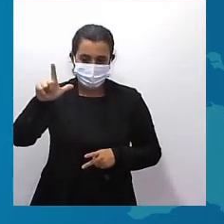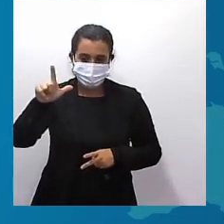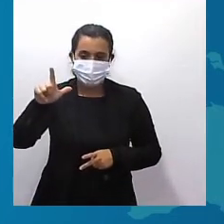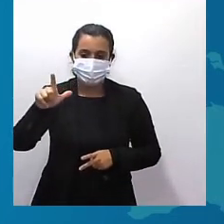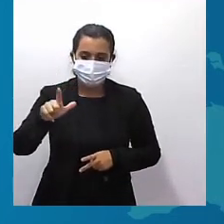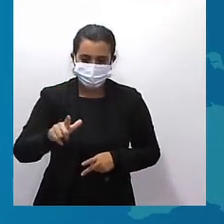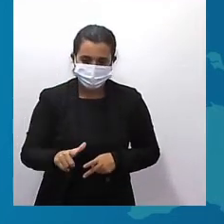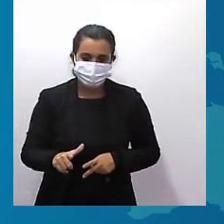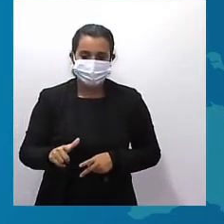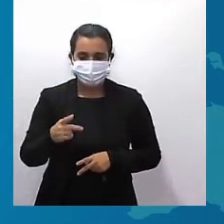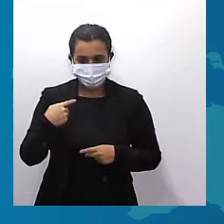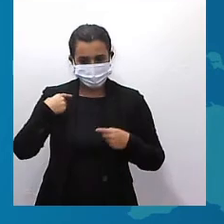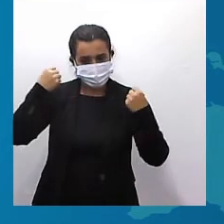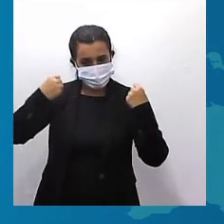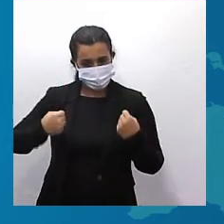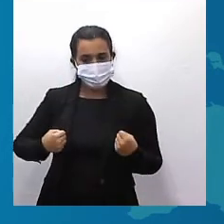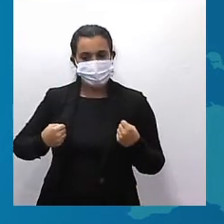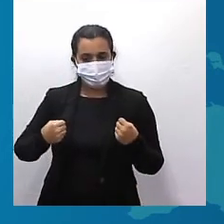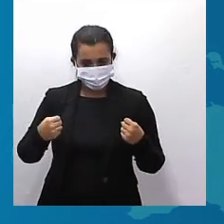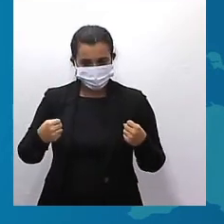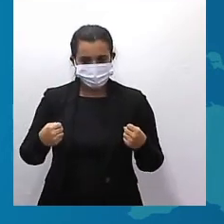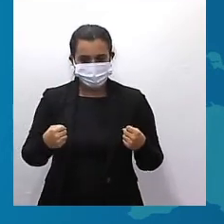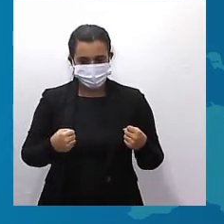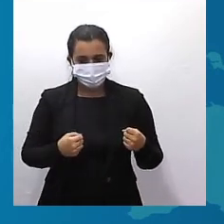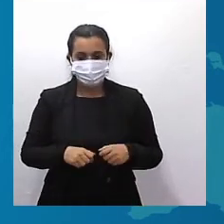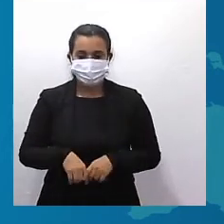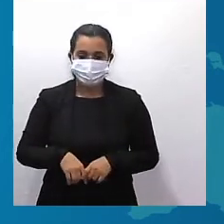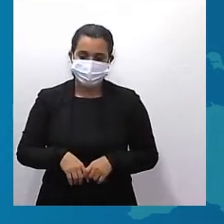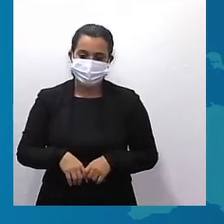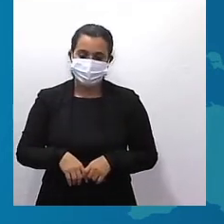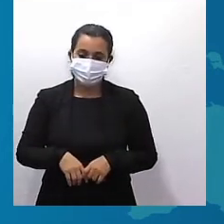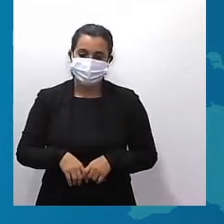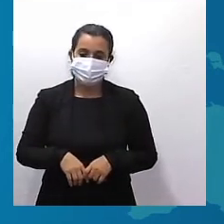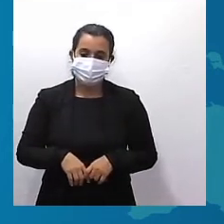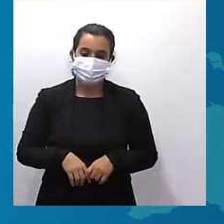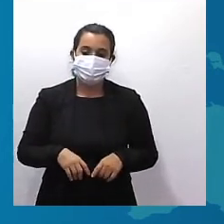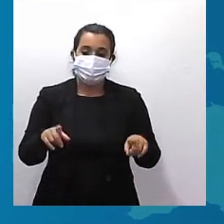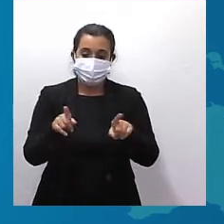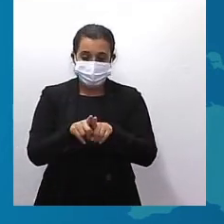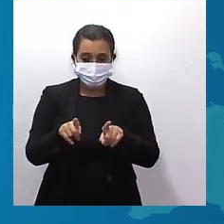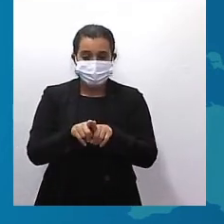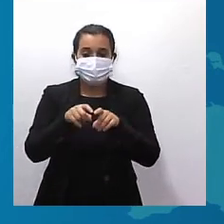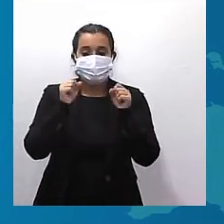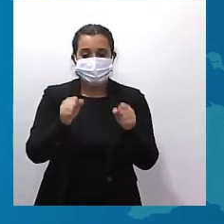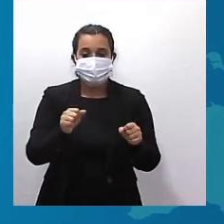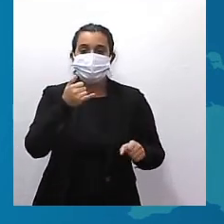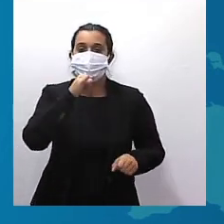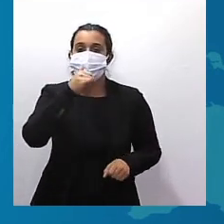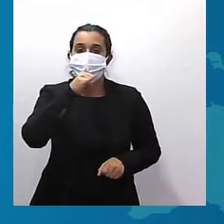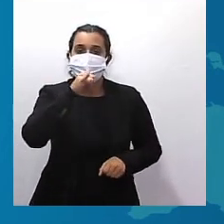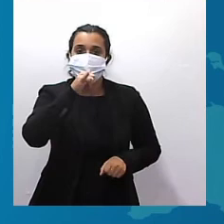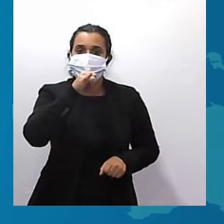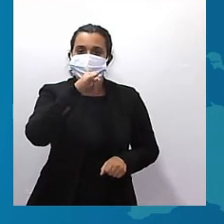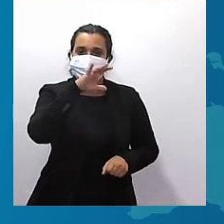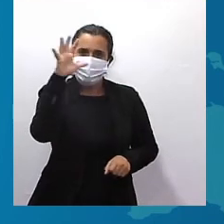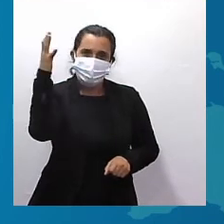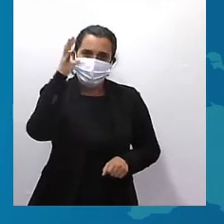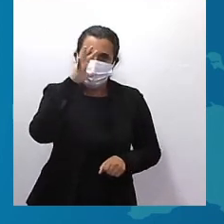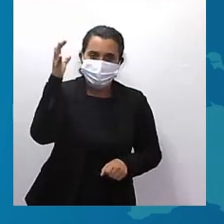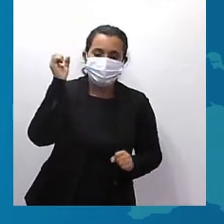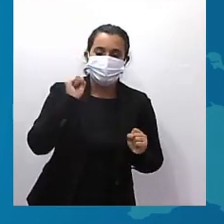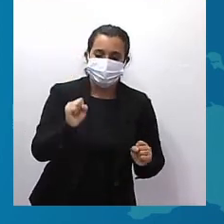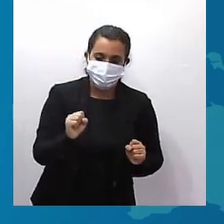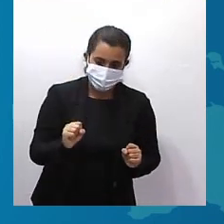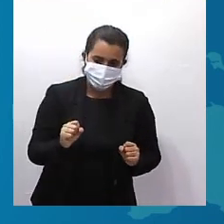pessoa, de você mesmo também. He can electrical handling, ela também pode manipular a energia elétrica. He can't lift